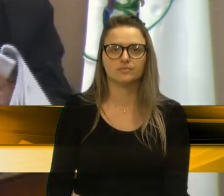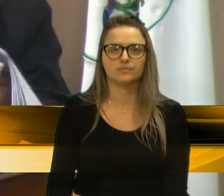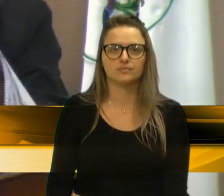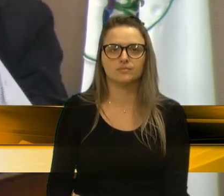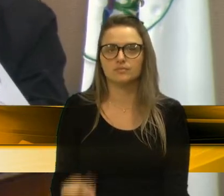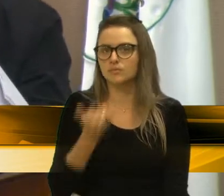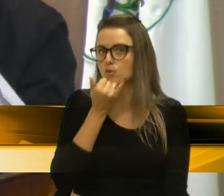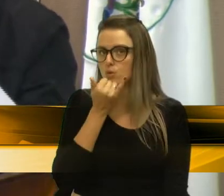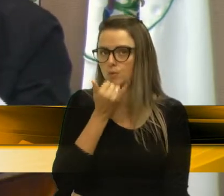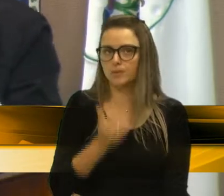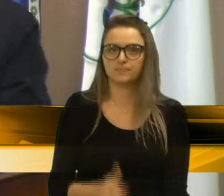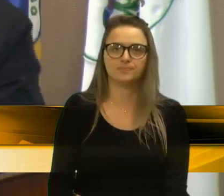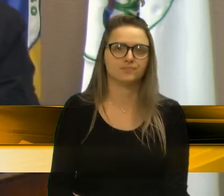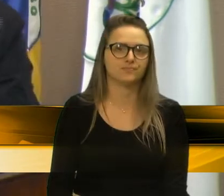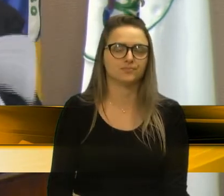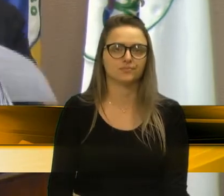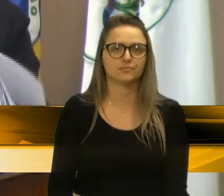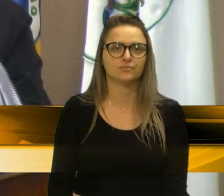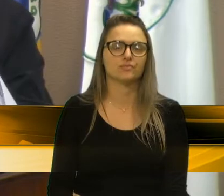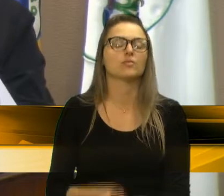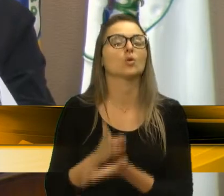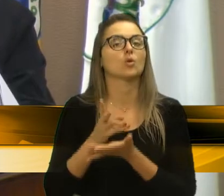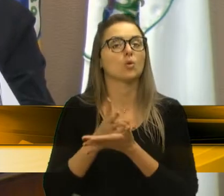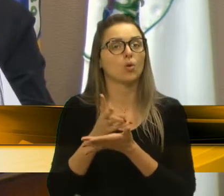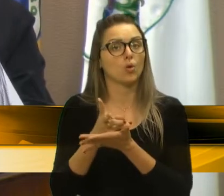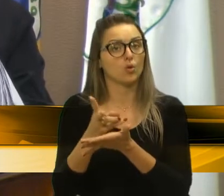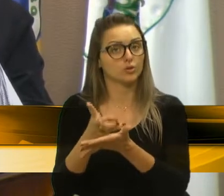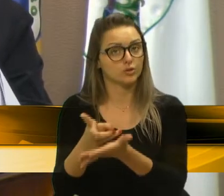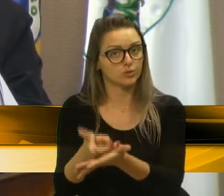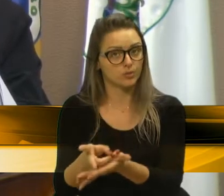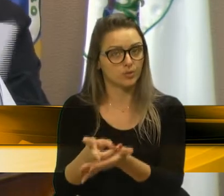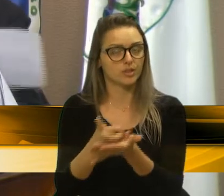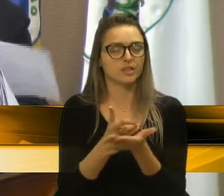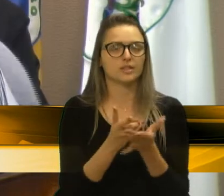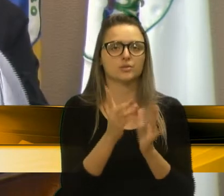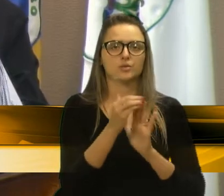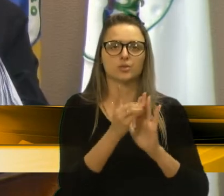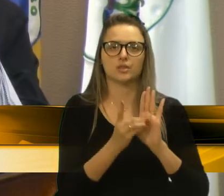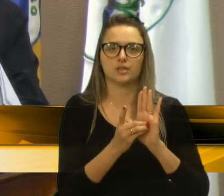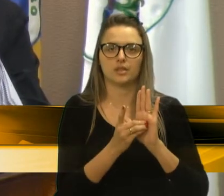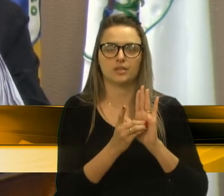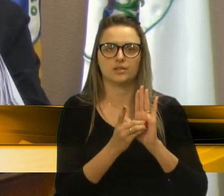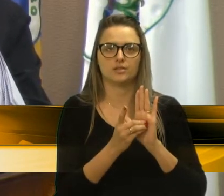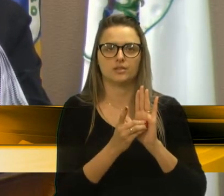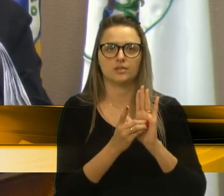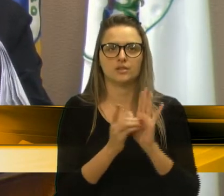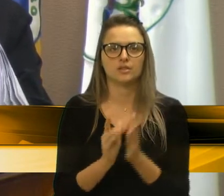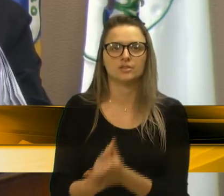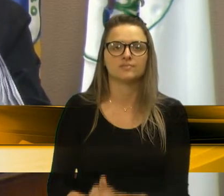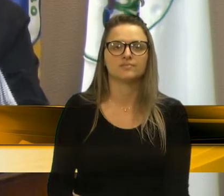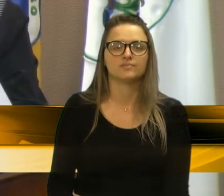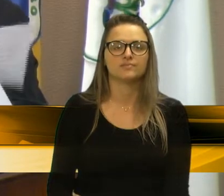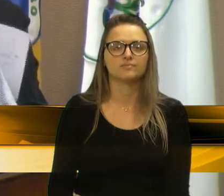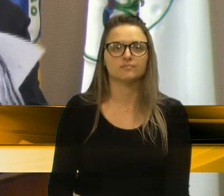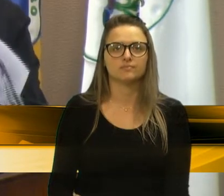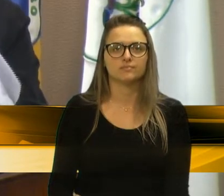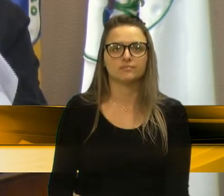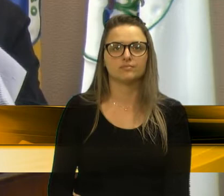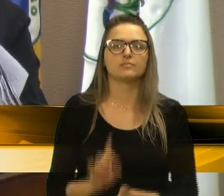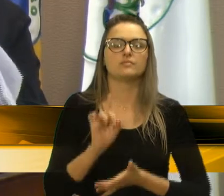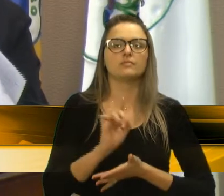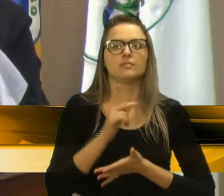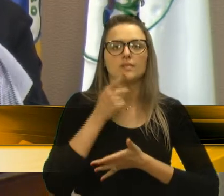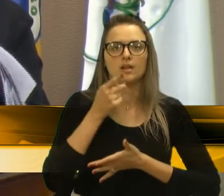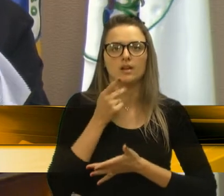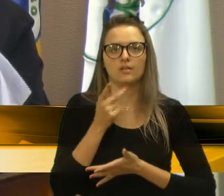Perdão. Vai em frente o processo administrativo e a manifestação é mantida,